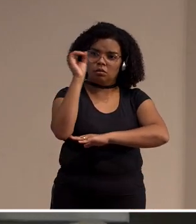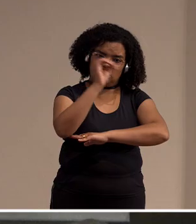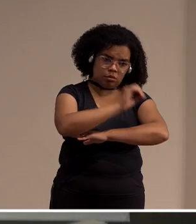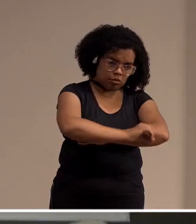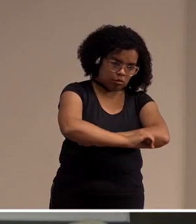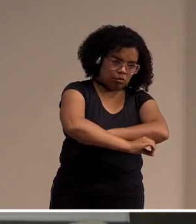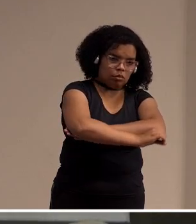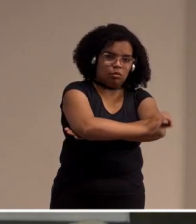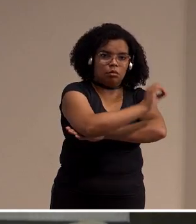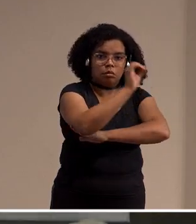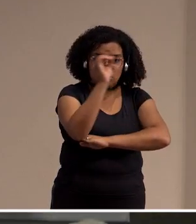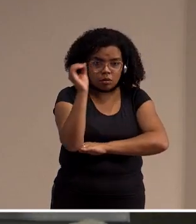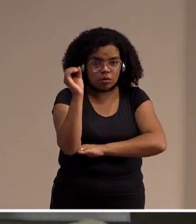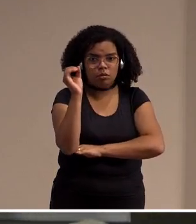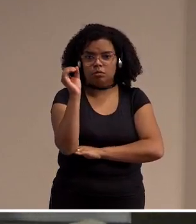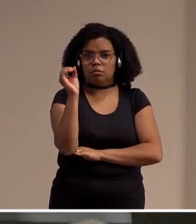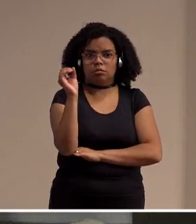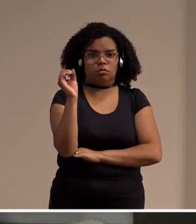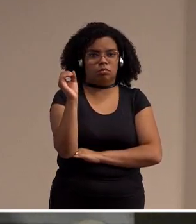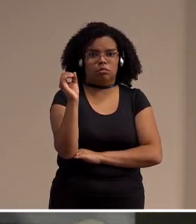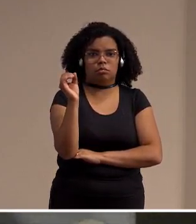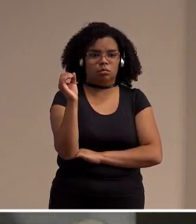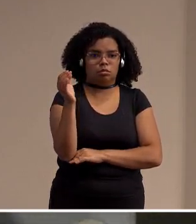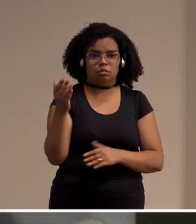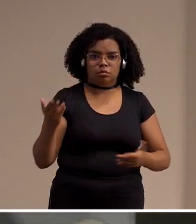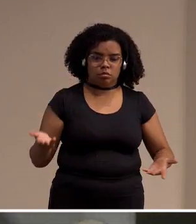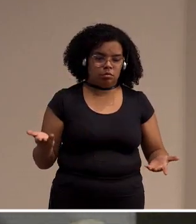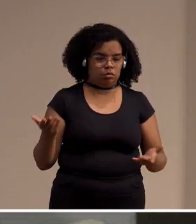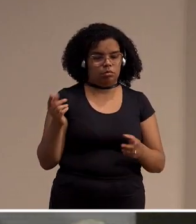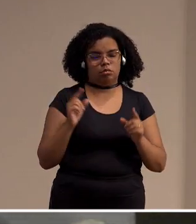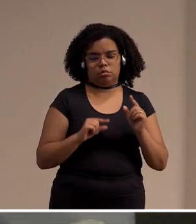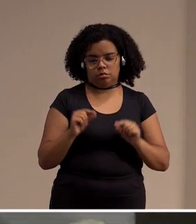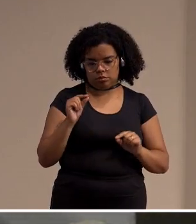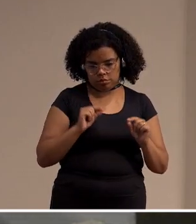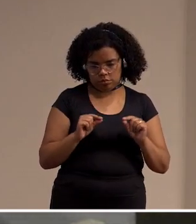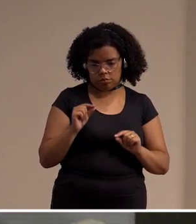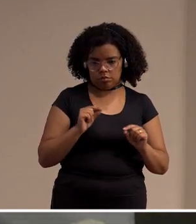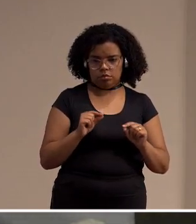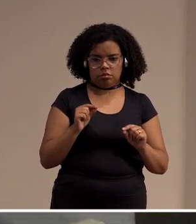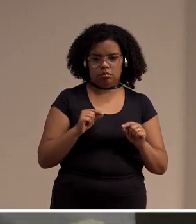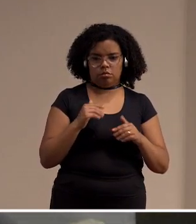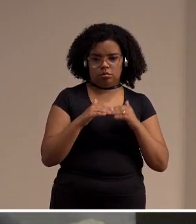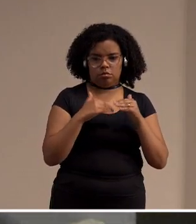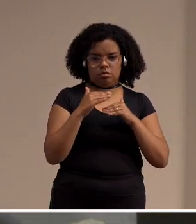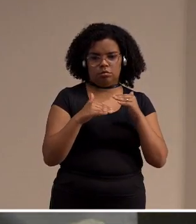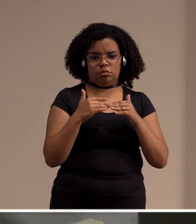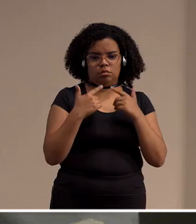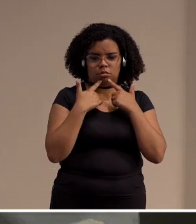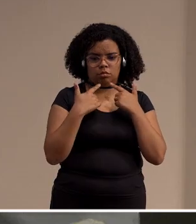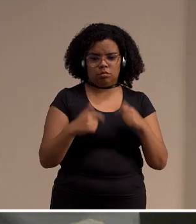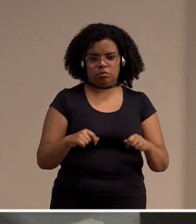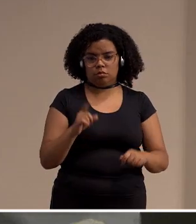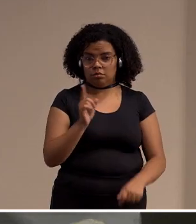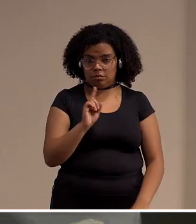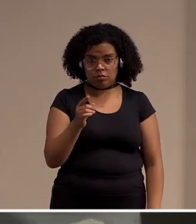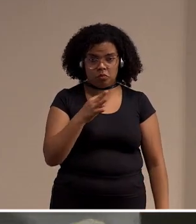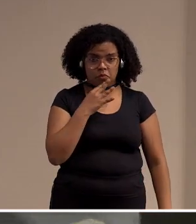Não é? E, no entanto, esse tipo de construção, a linguagem não reflete o nosso